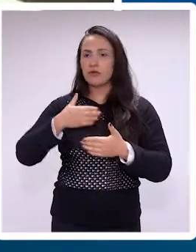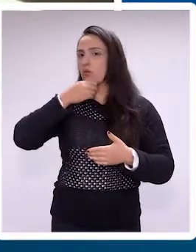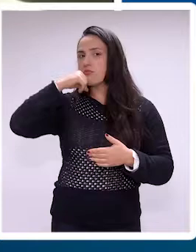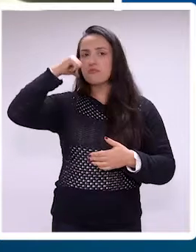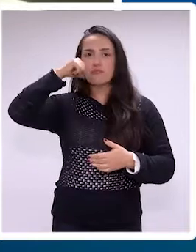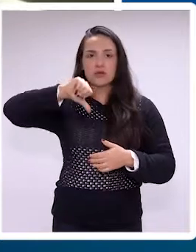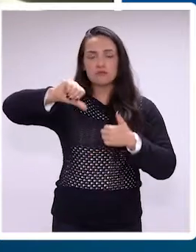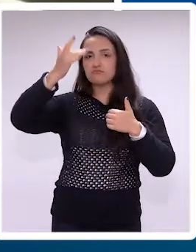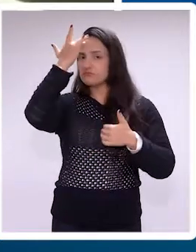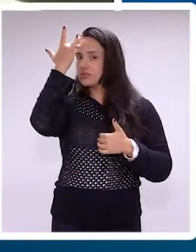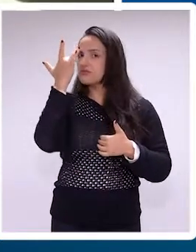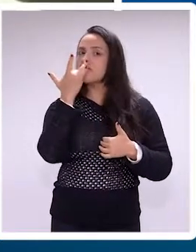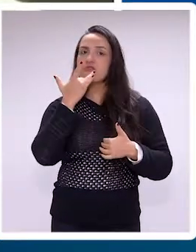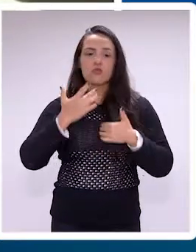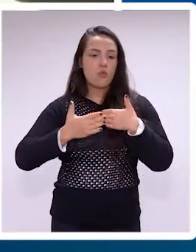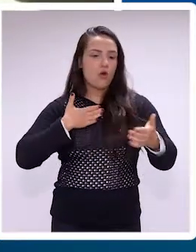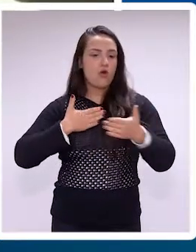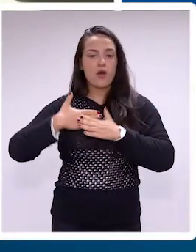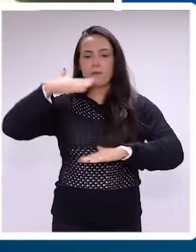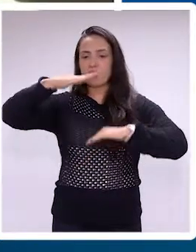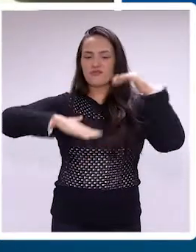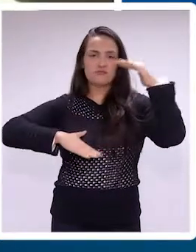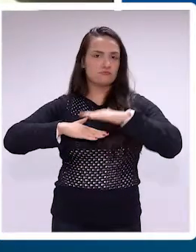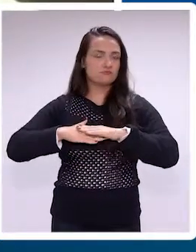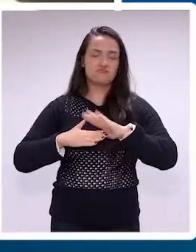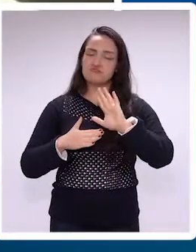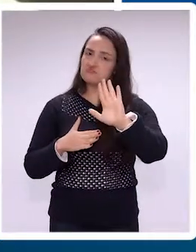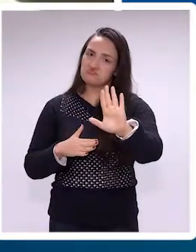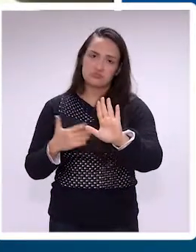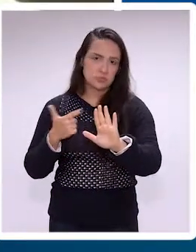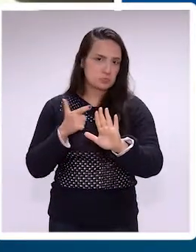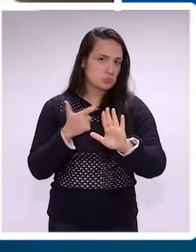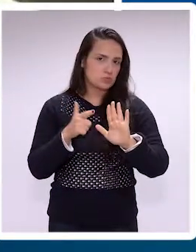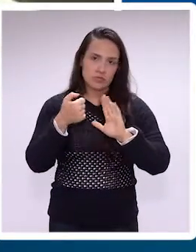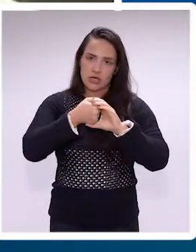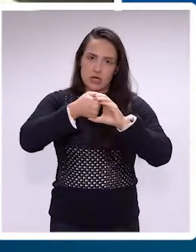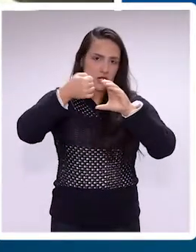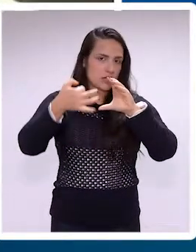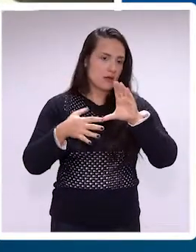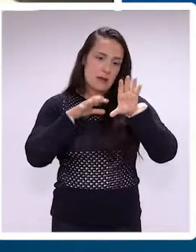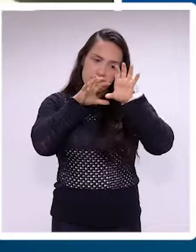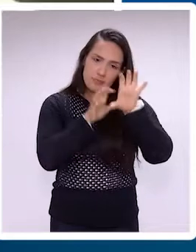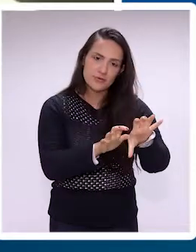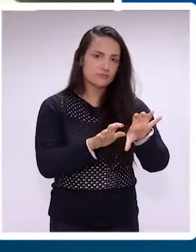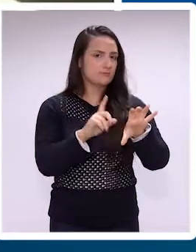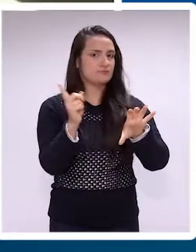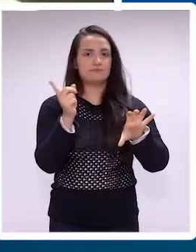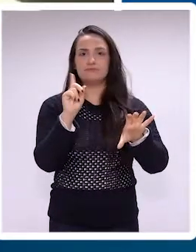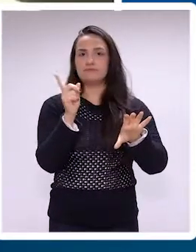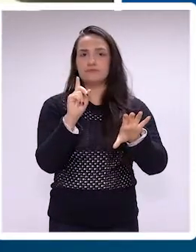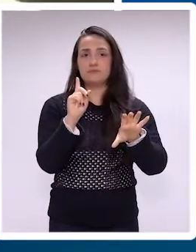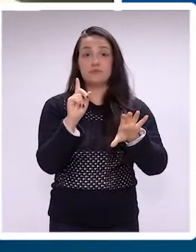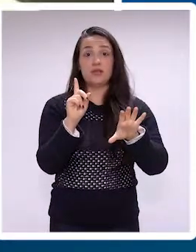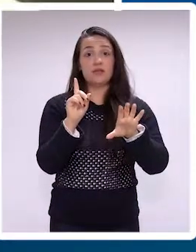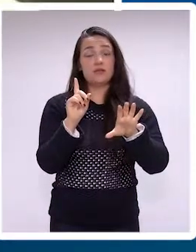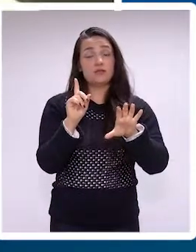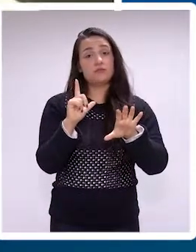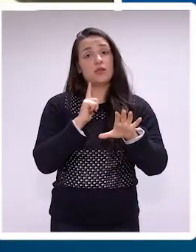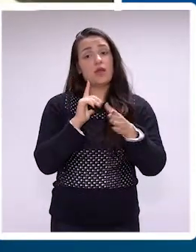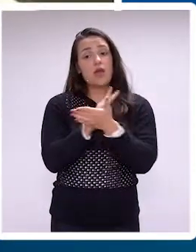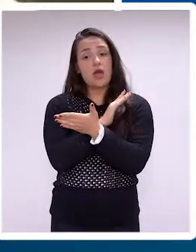em qualquer sexo, em qualquer profissão. Em determinadas situações, isso pode ser